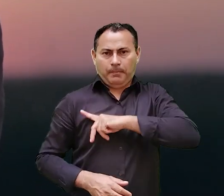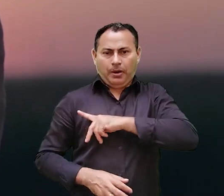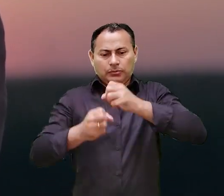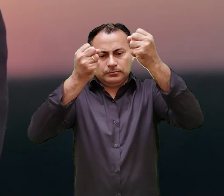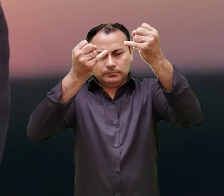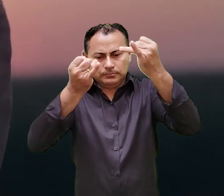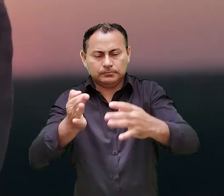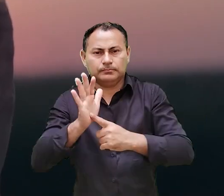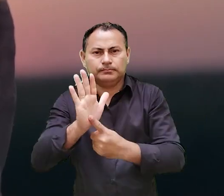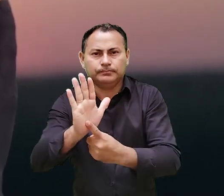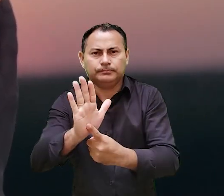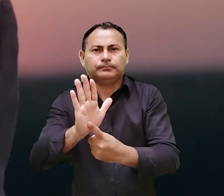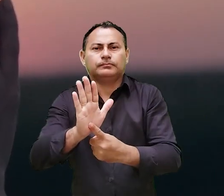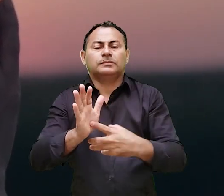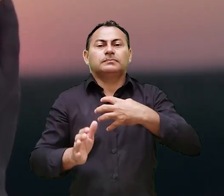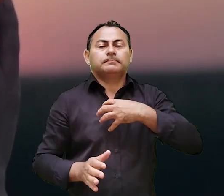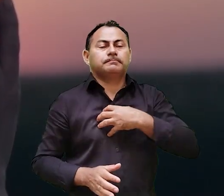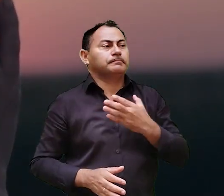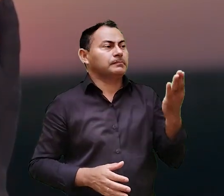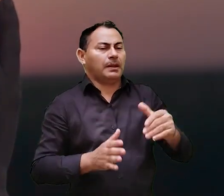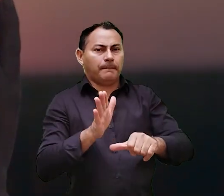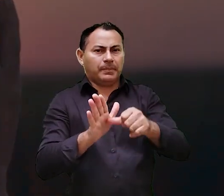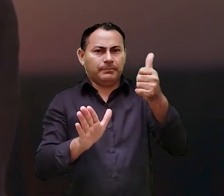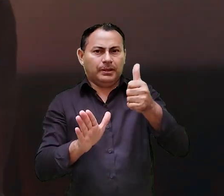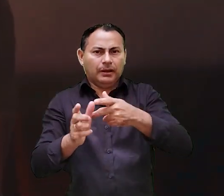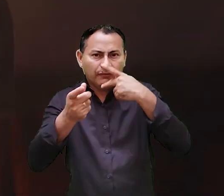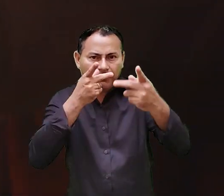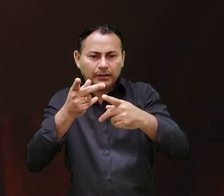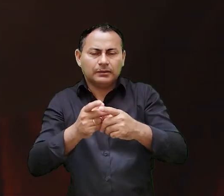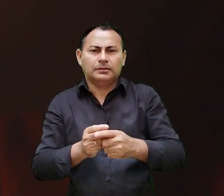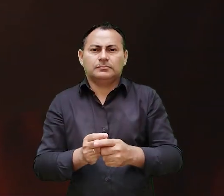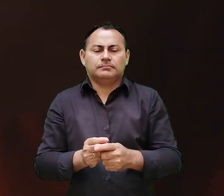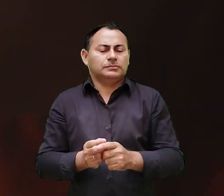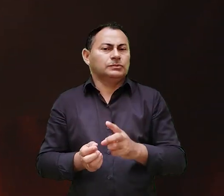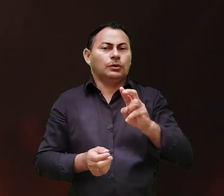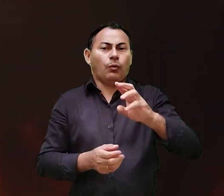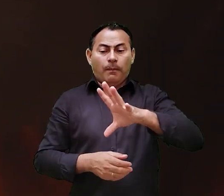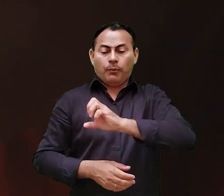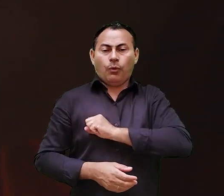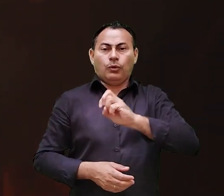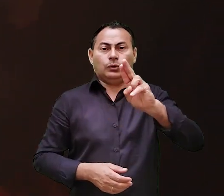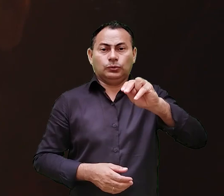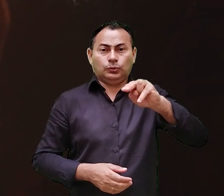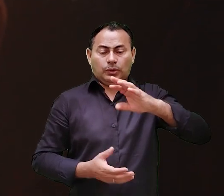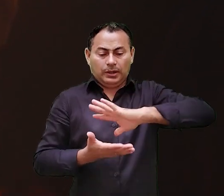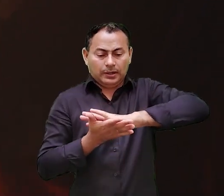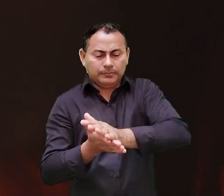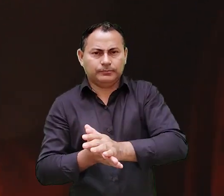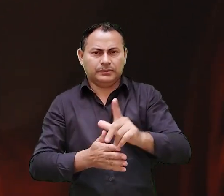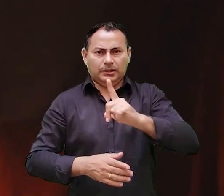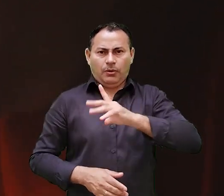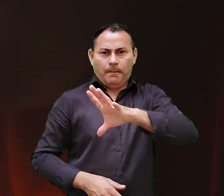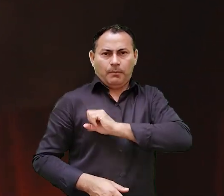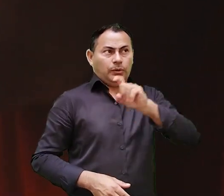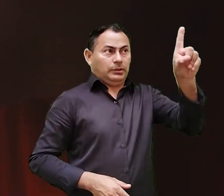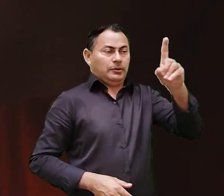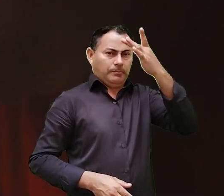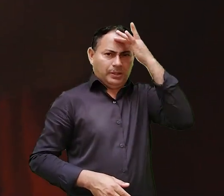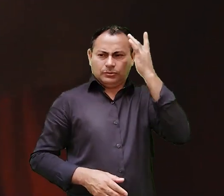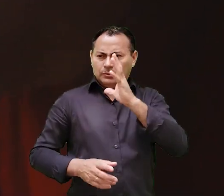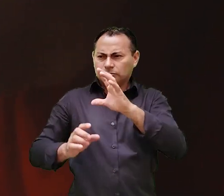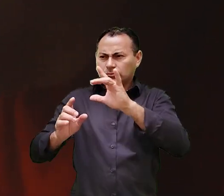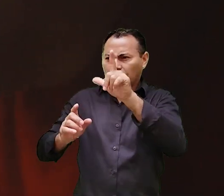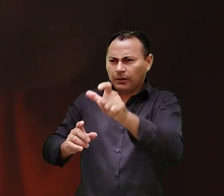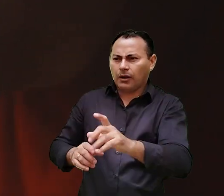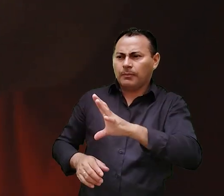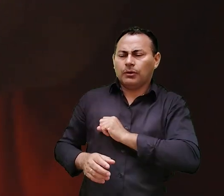Paulo explica, manifesta-se da seguinte forma. Primeiro, ele diz que é indestrutível. Se você tiver o amor de Deus por alguém em